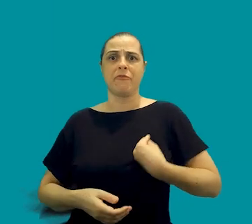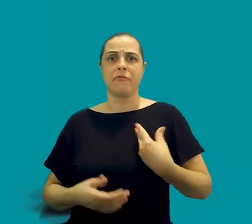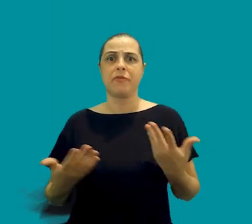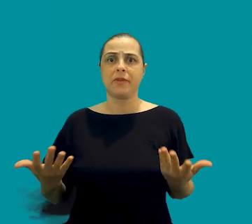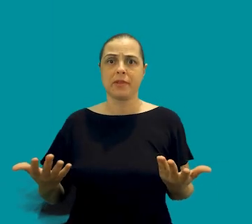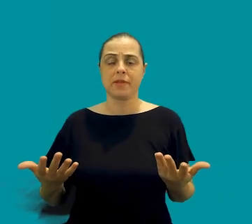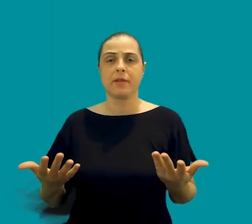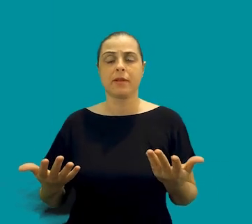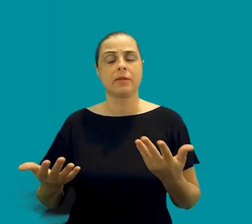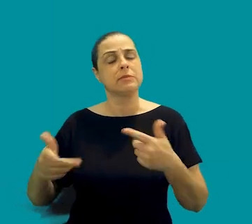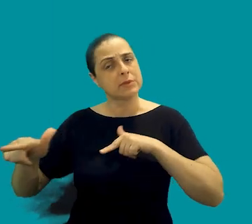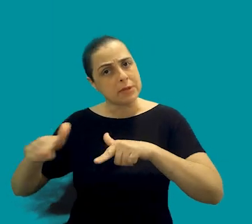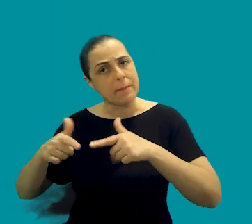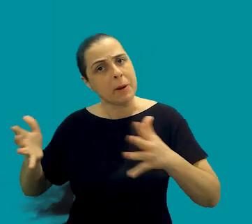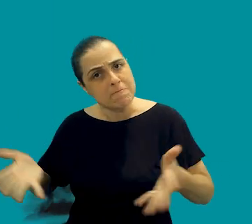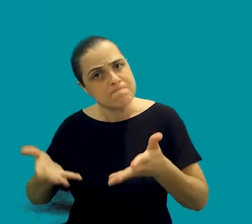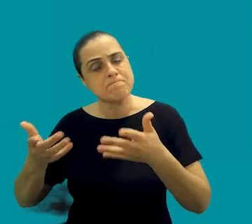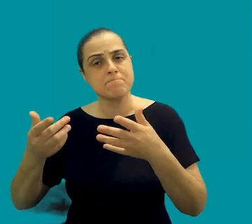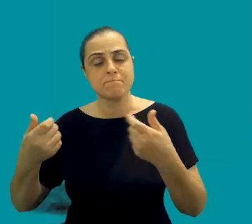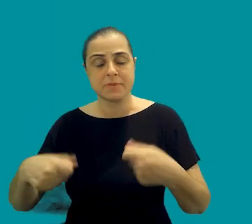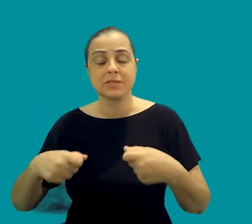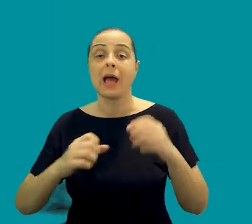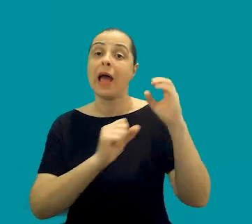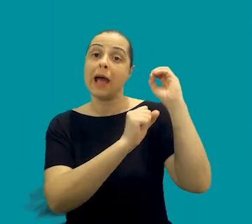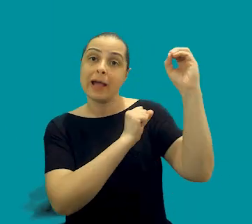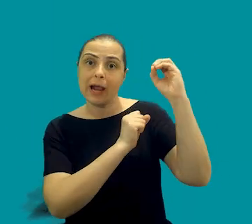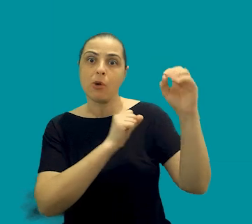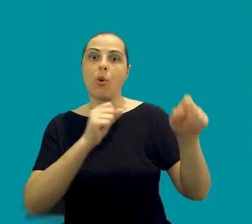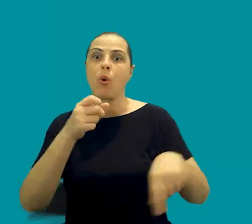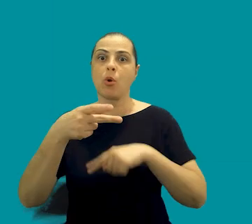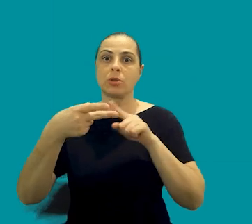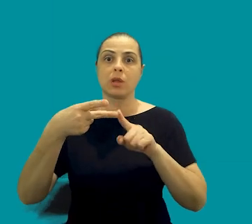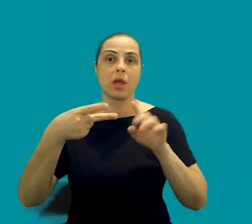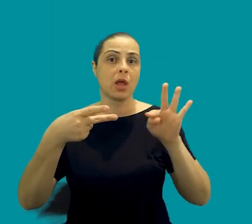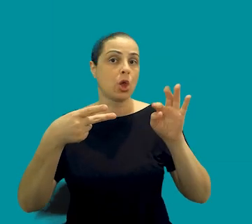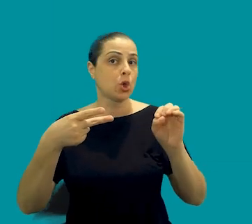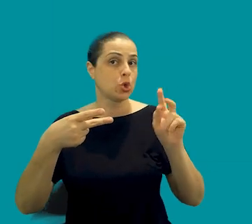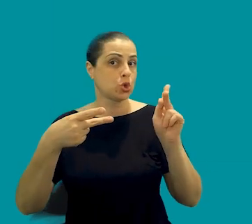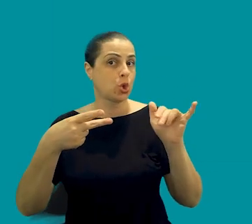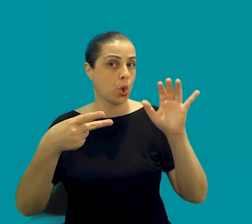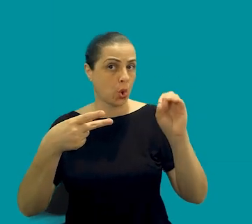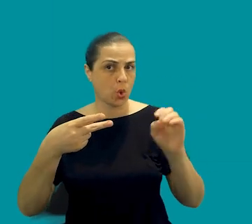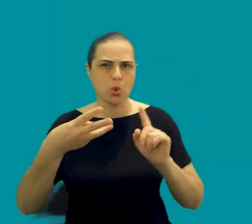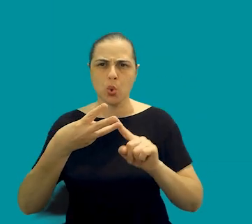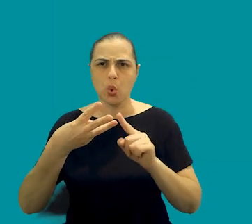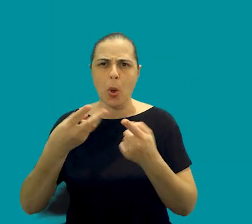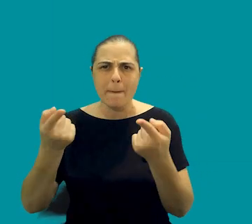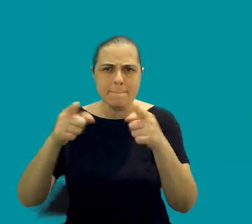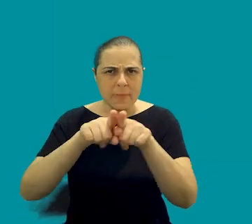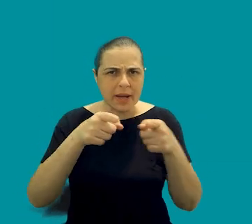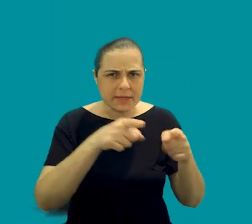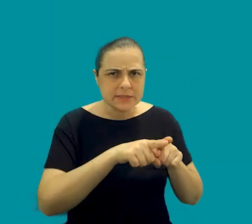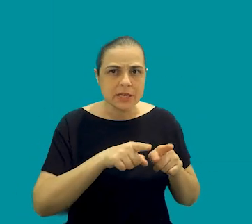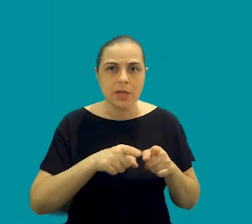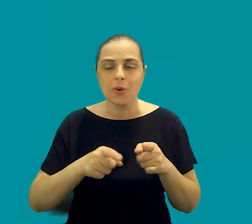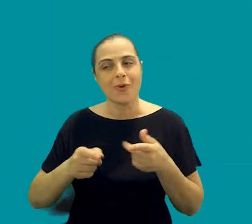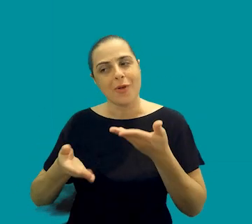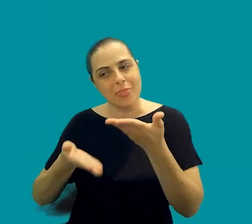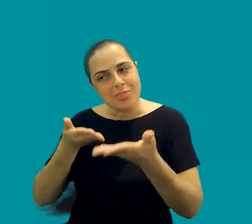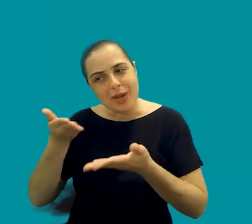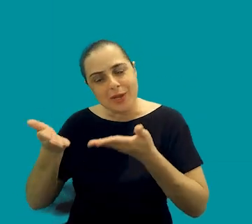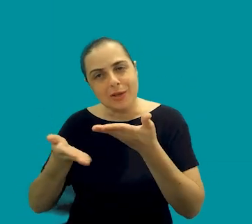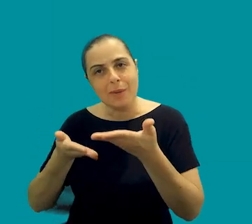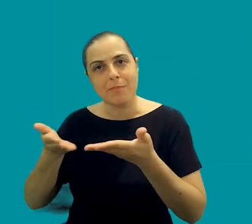fala do trabalho, o trabalho de Carlotas e também da Tóquio e dos parceiros, é esse trabalho de tratar